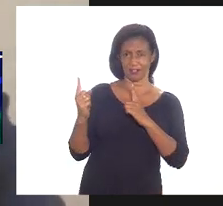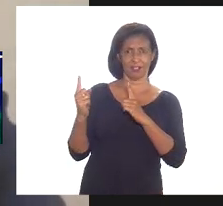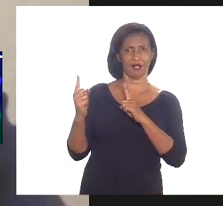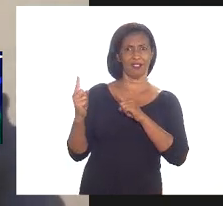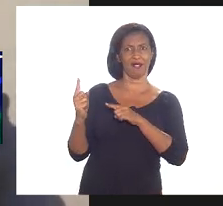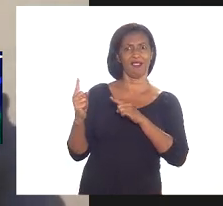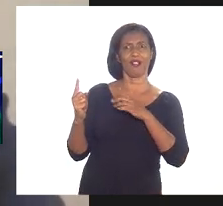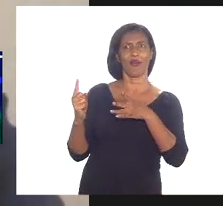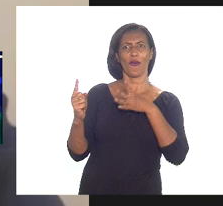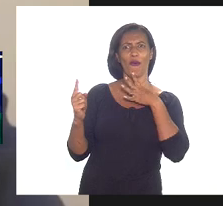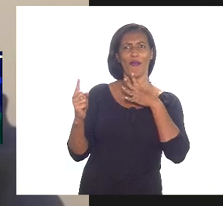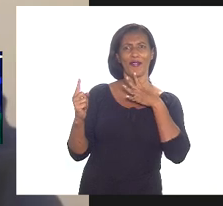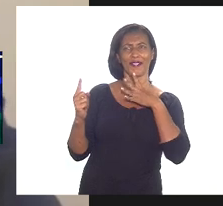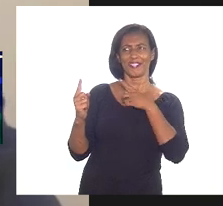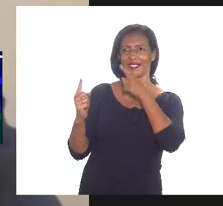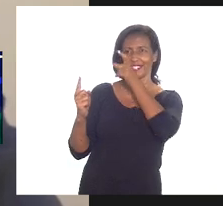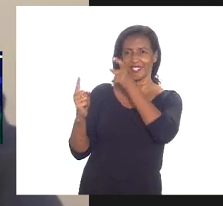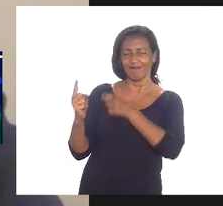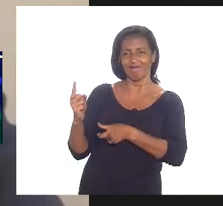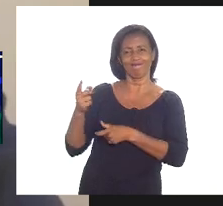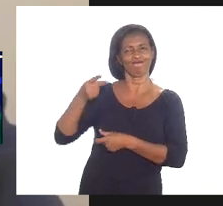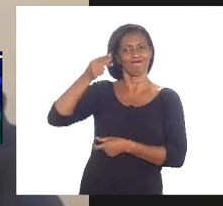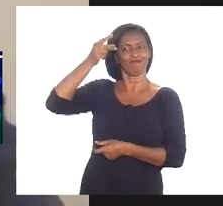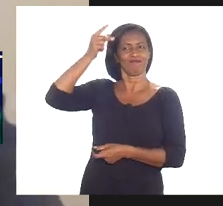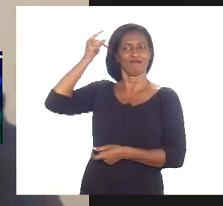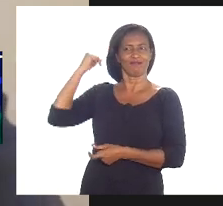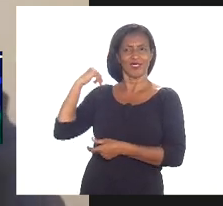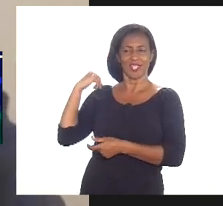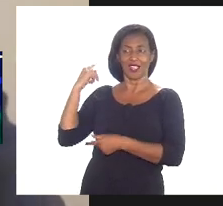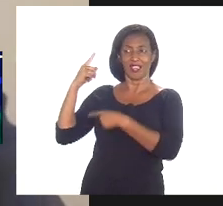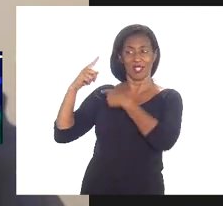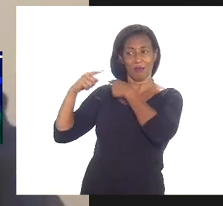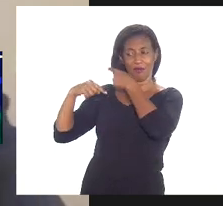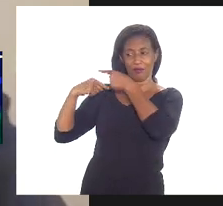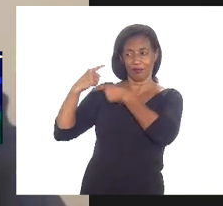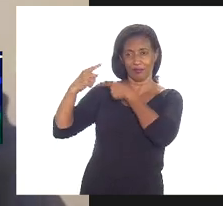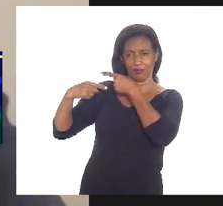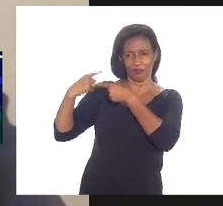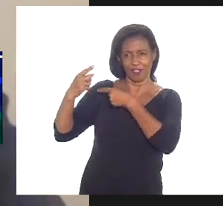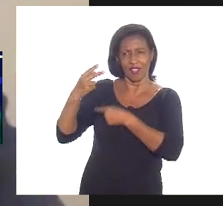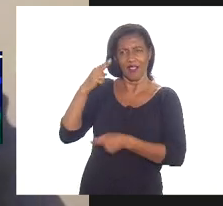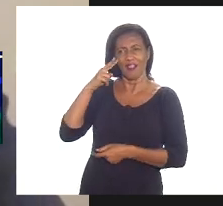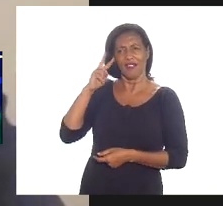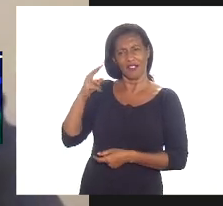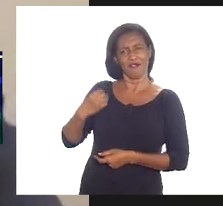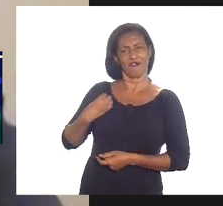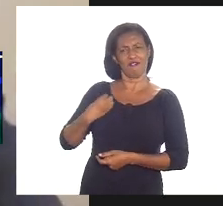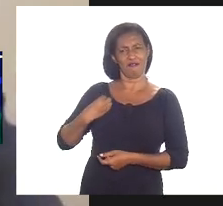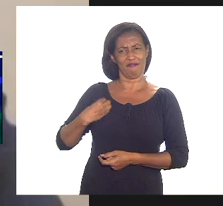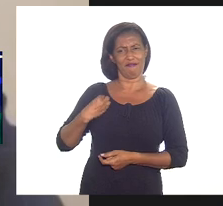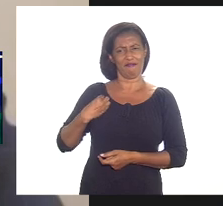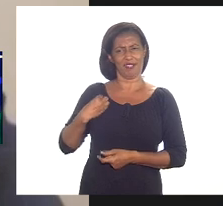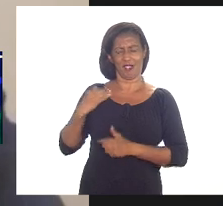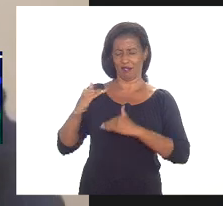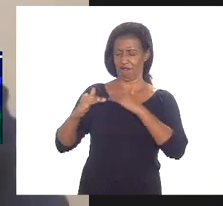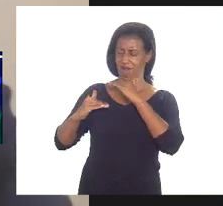o Deputado Manoel de Carvalho de lá para cá acompanhando a sua vida pública